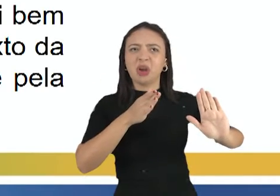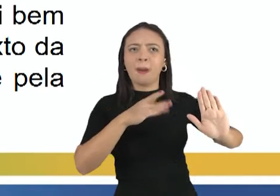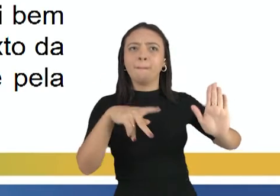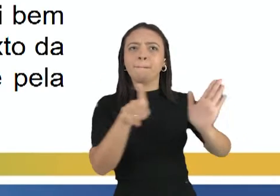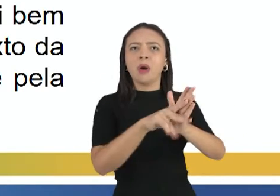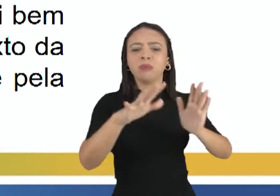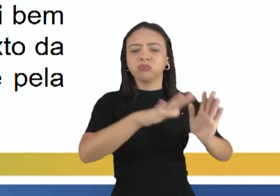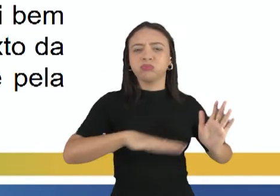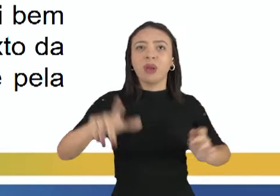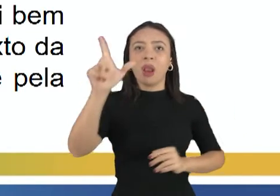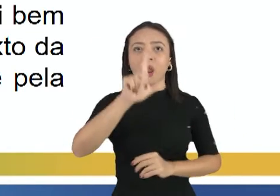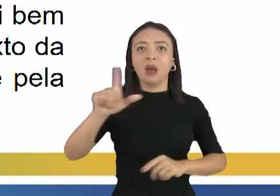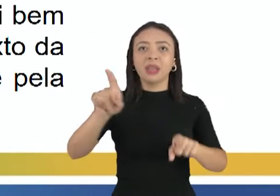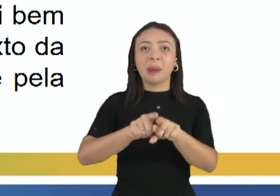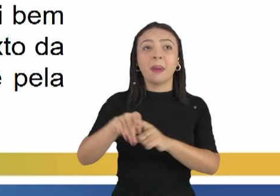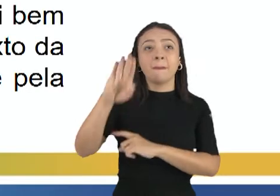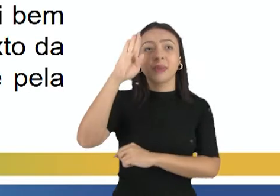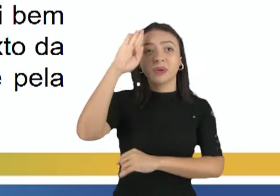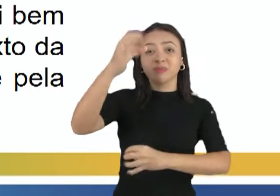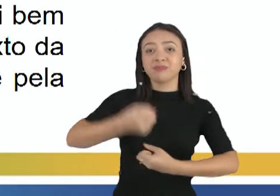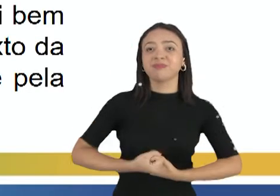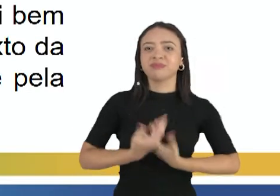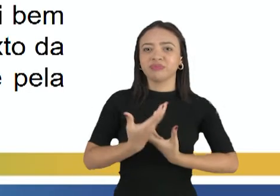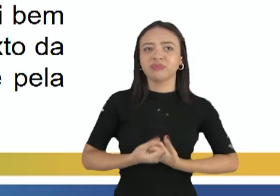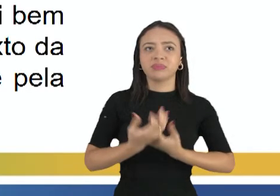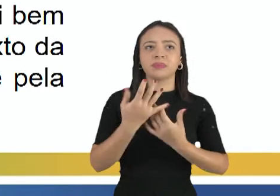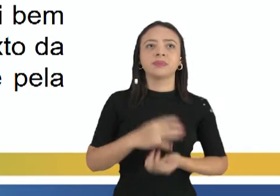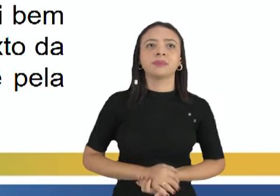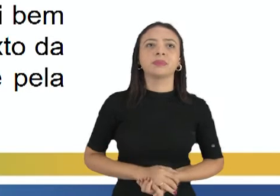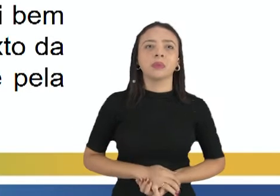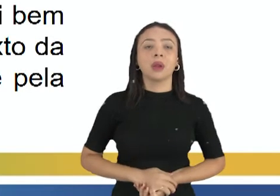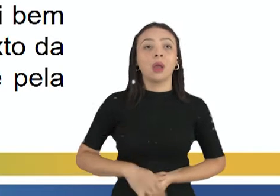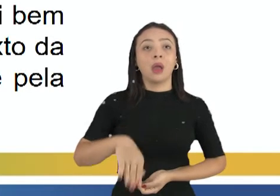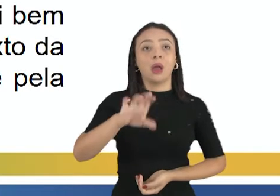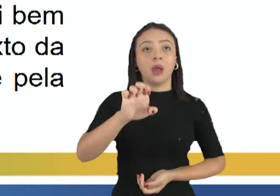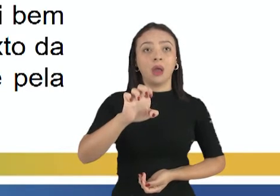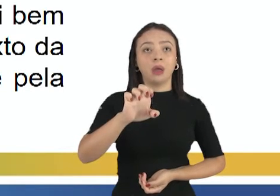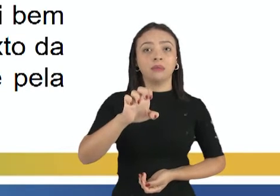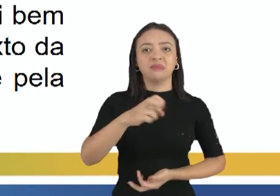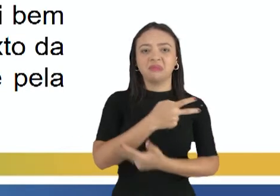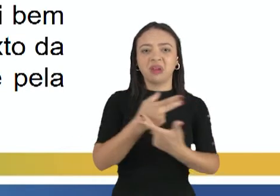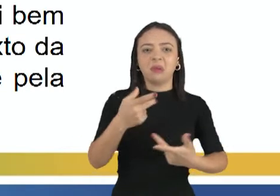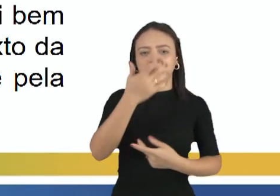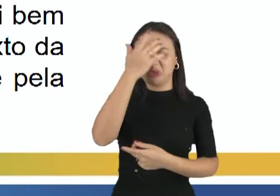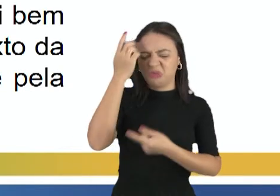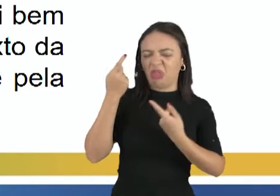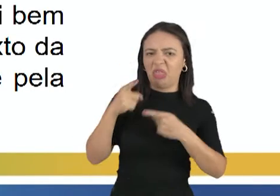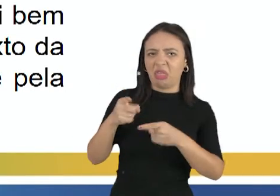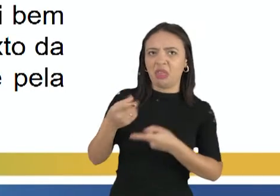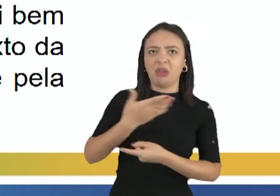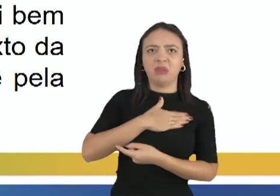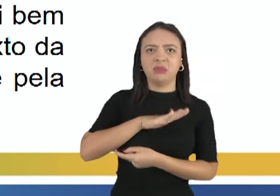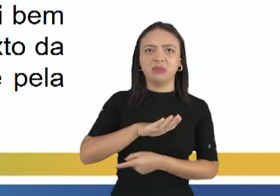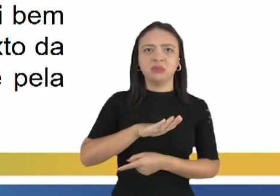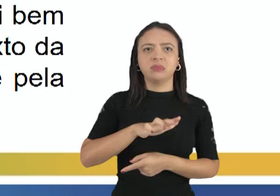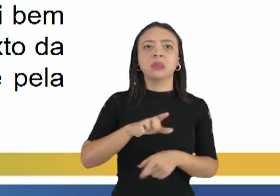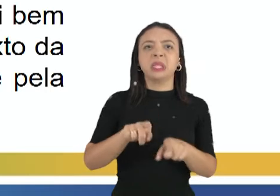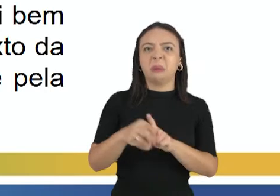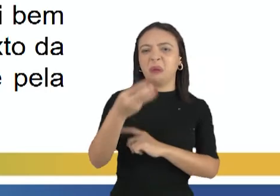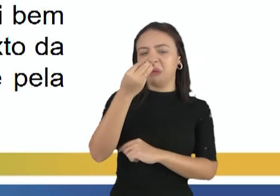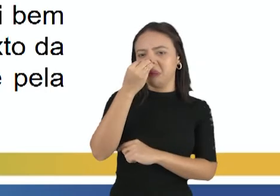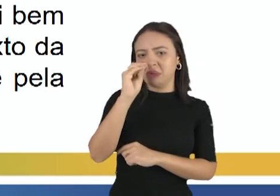da literatura e da poesia em especial. E C. Alvo de críticas em parte ignorada,